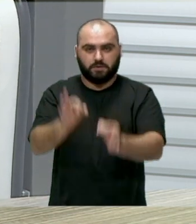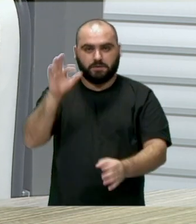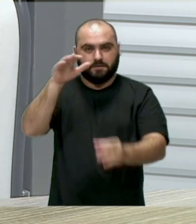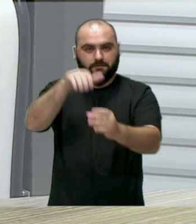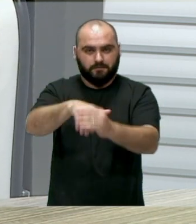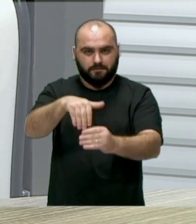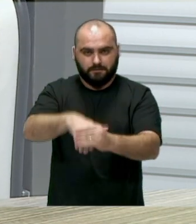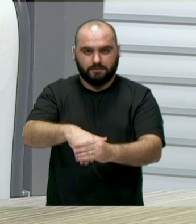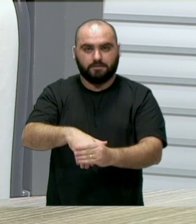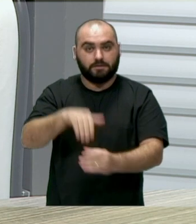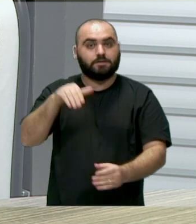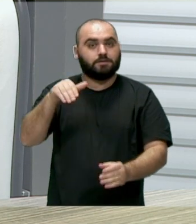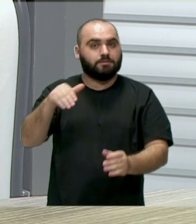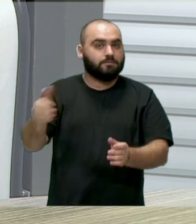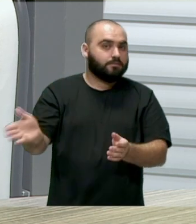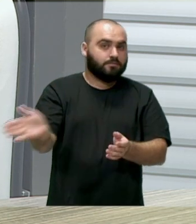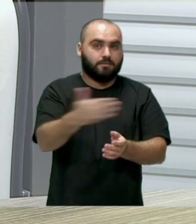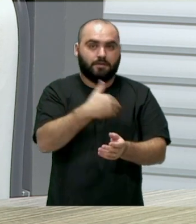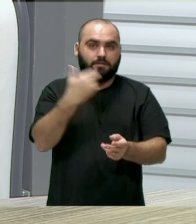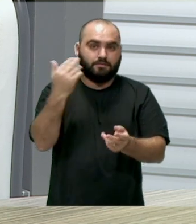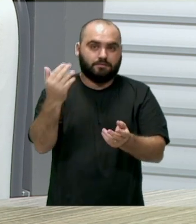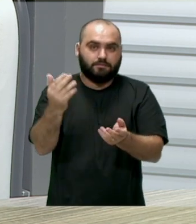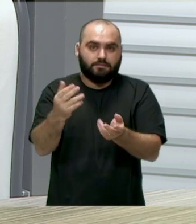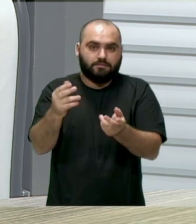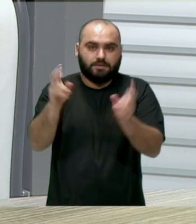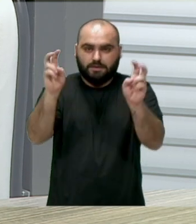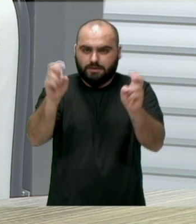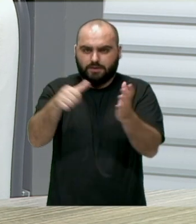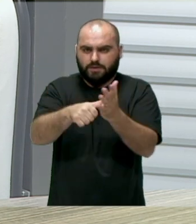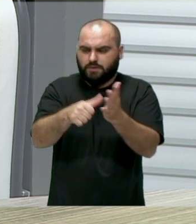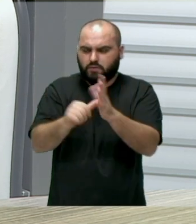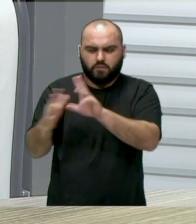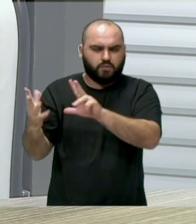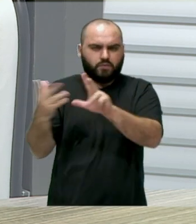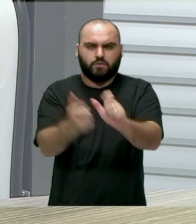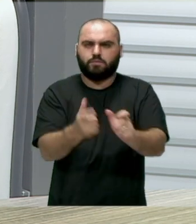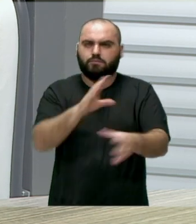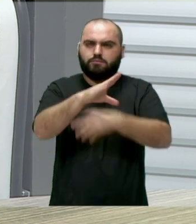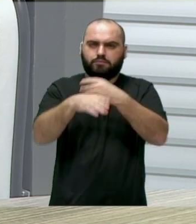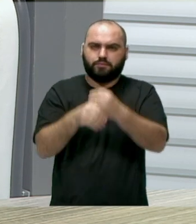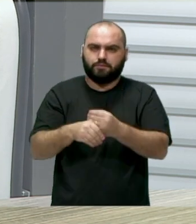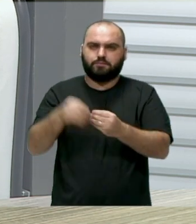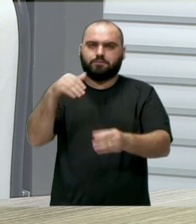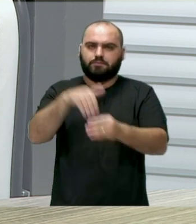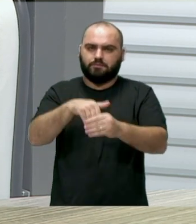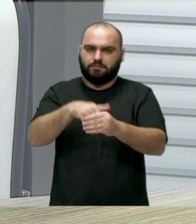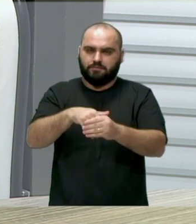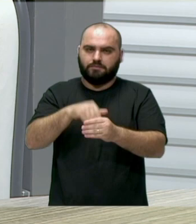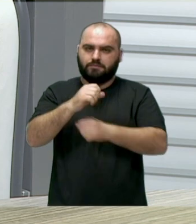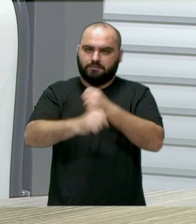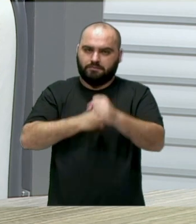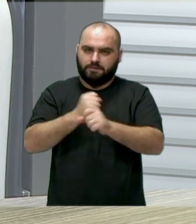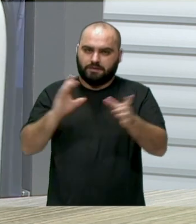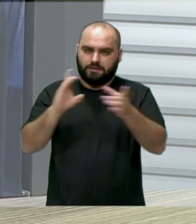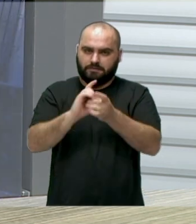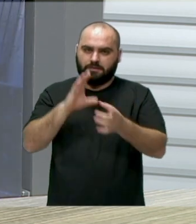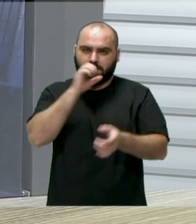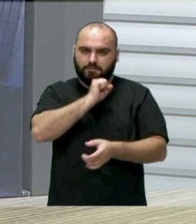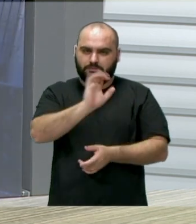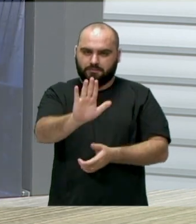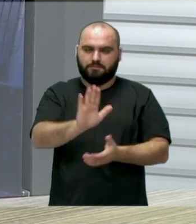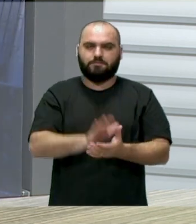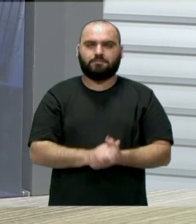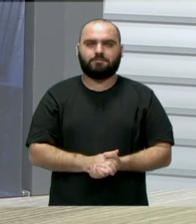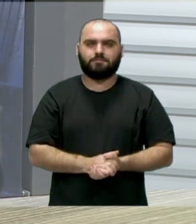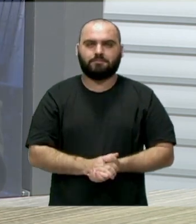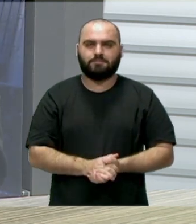Eleitoral, voto, título e tudo mais que contempla as eleições e o processo democrático. É só um minuto, a gente